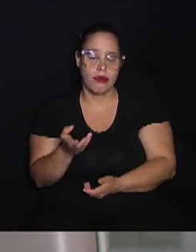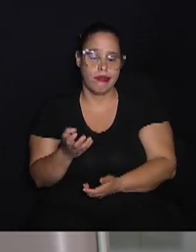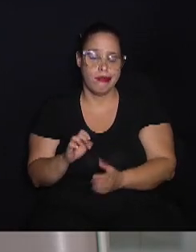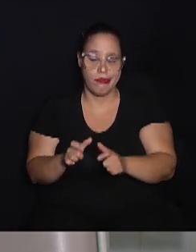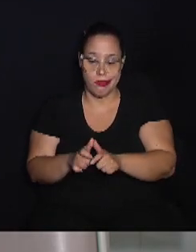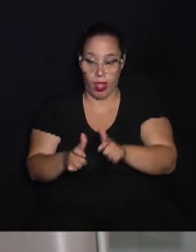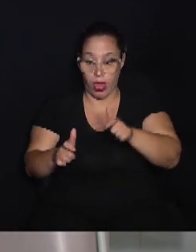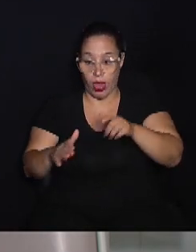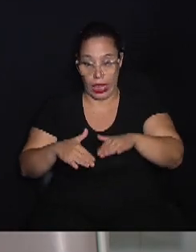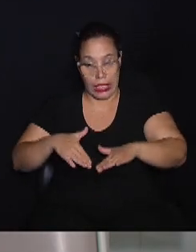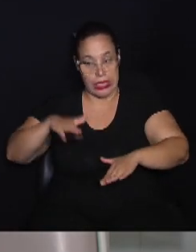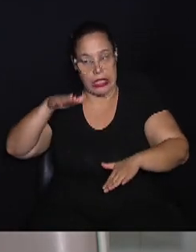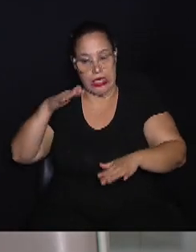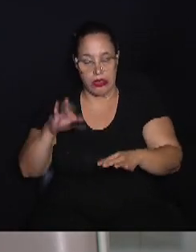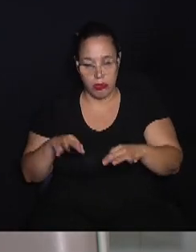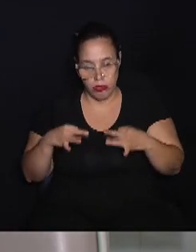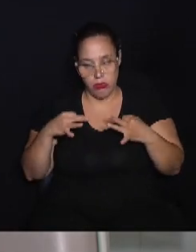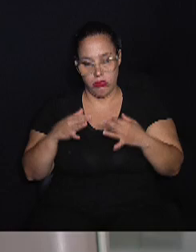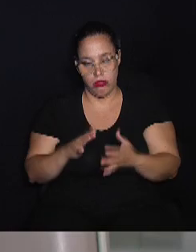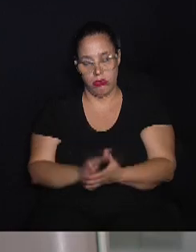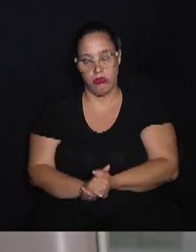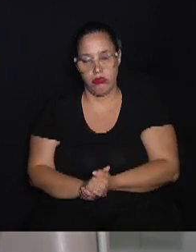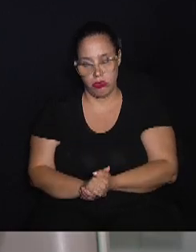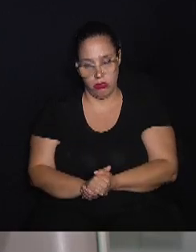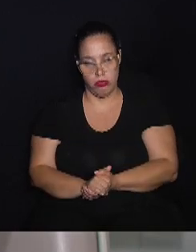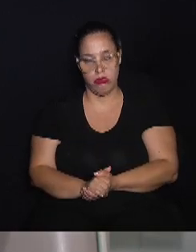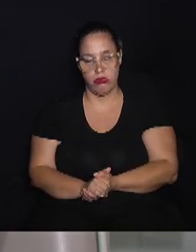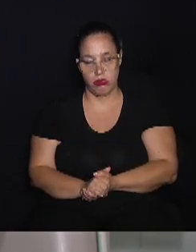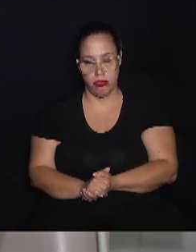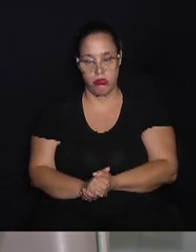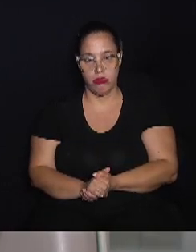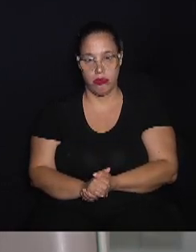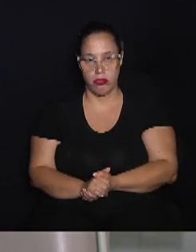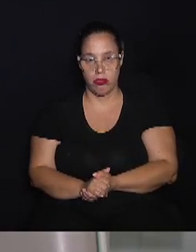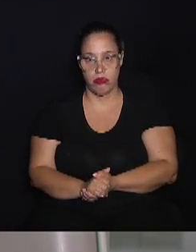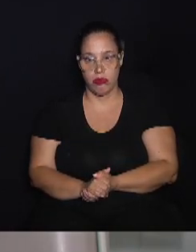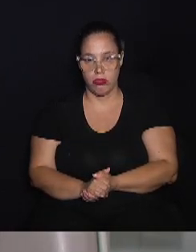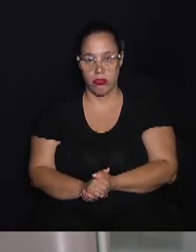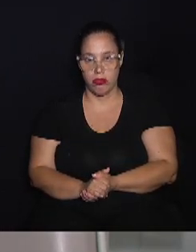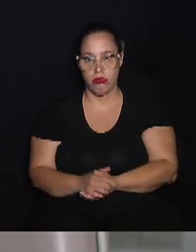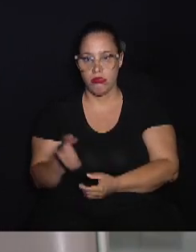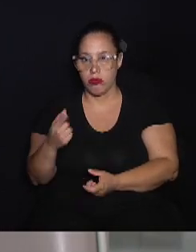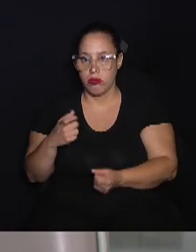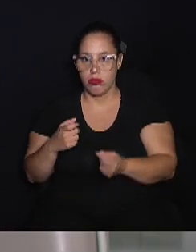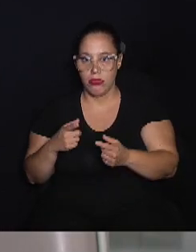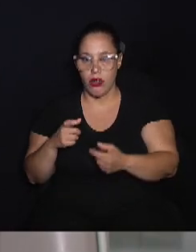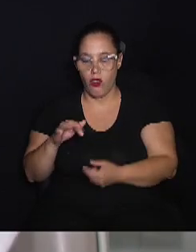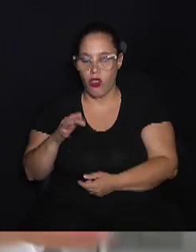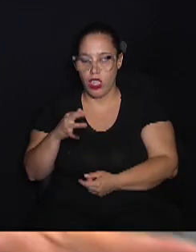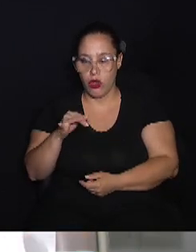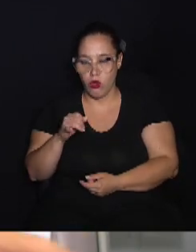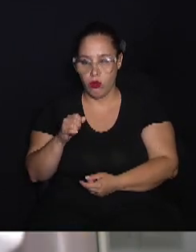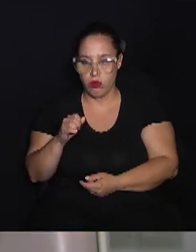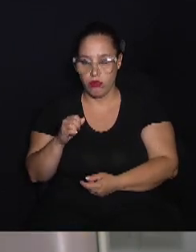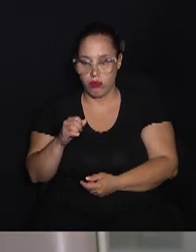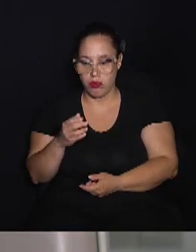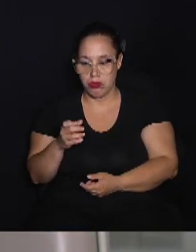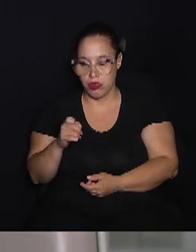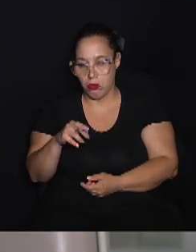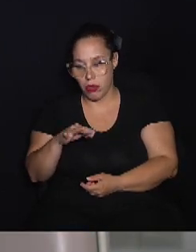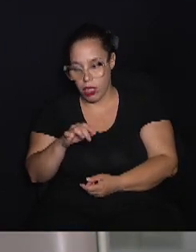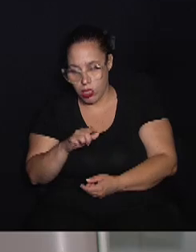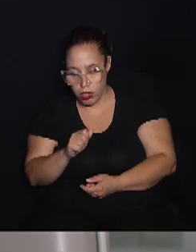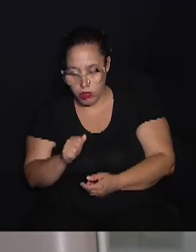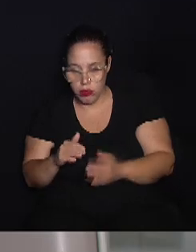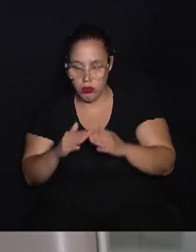for elevada isso tanto para situações eh de fitoterapia ou usando mesmo plantas medicinais em